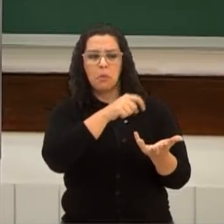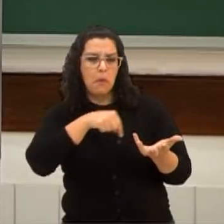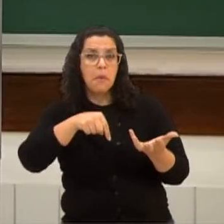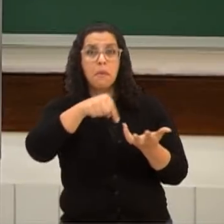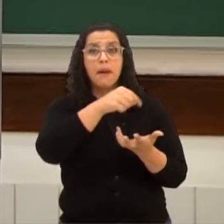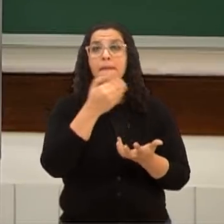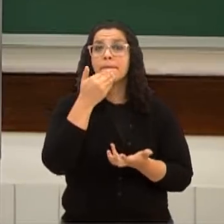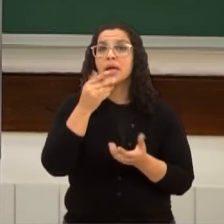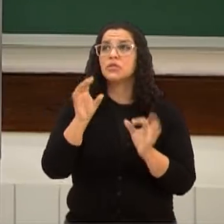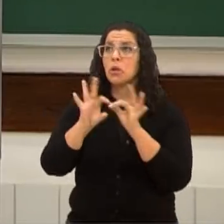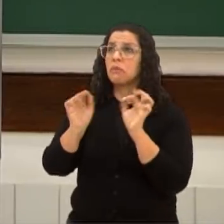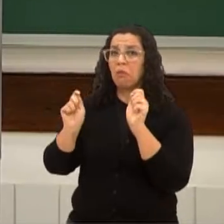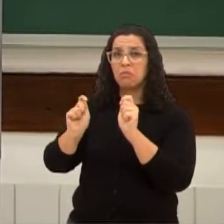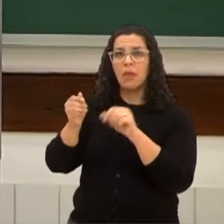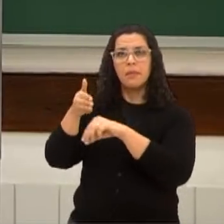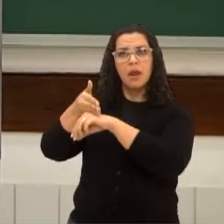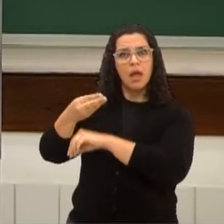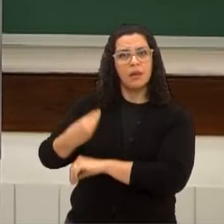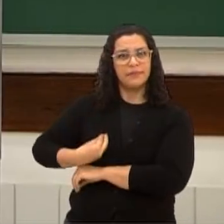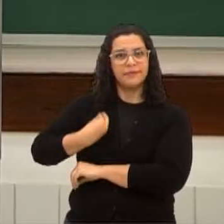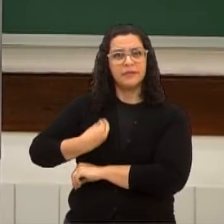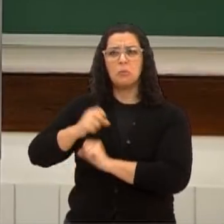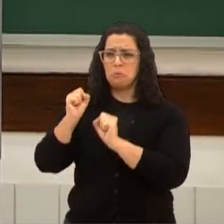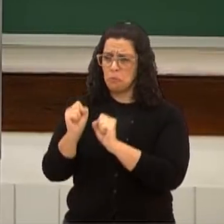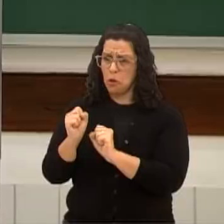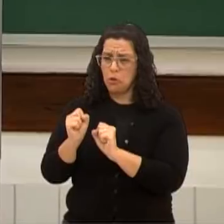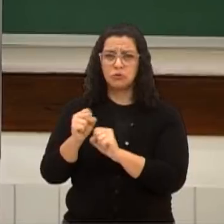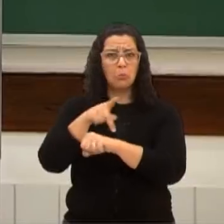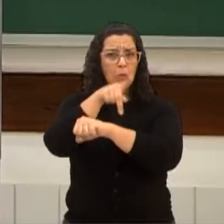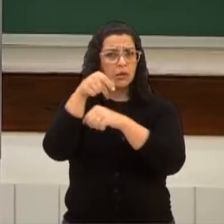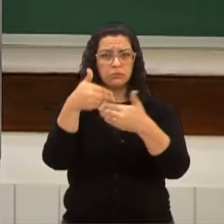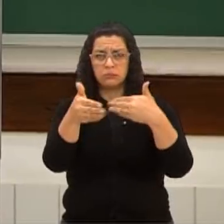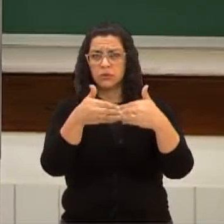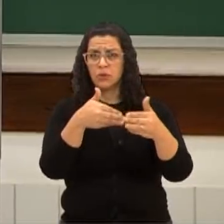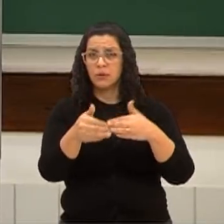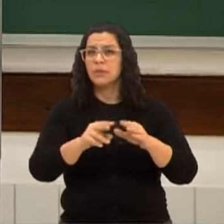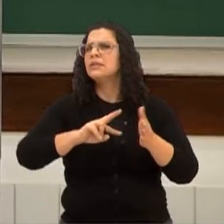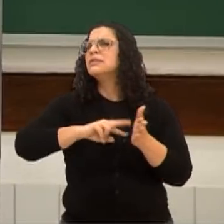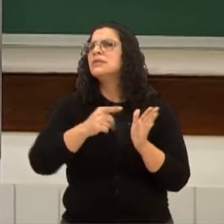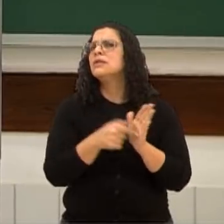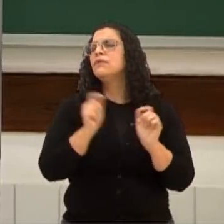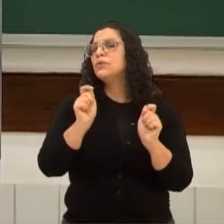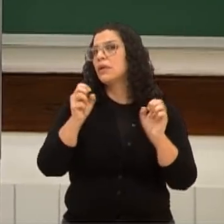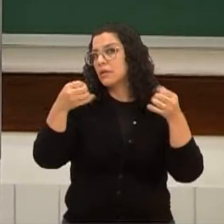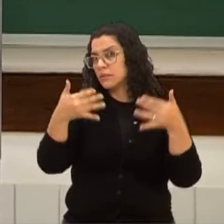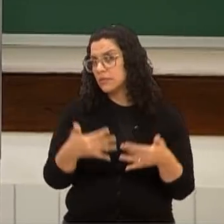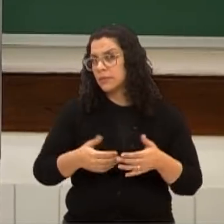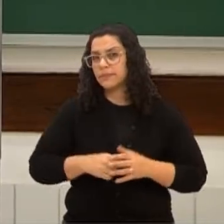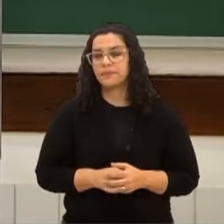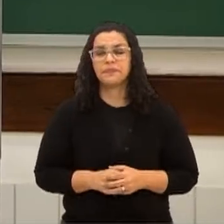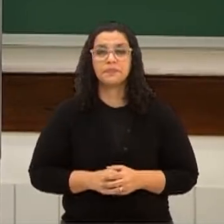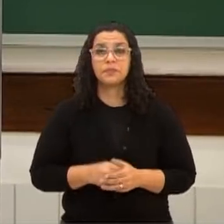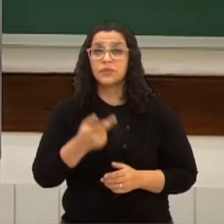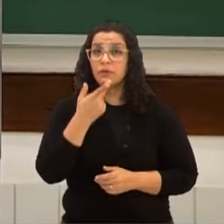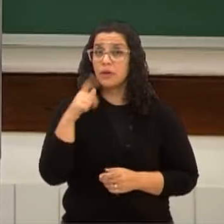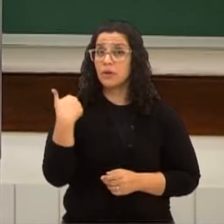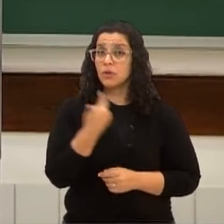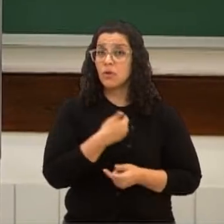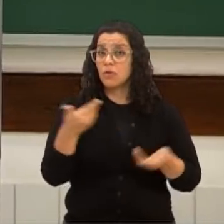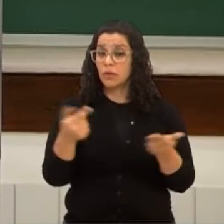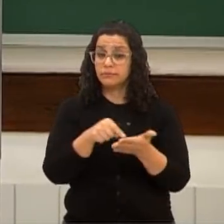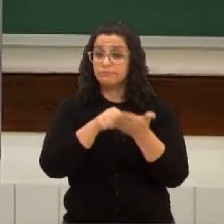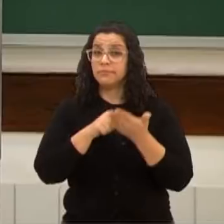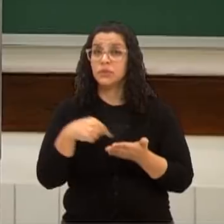peçam a devida autorização, mas elas podem estar em qualquer lugar. O que isso pressupõe? Então, traz para a gente